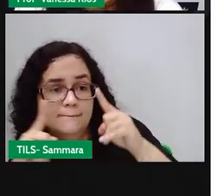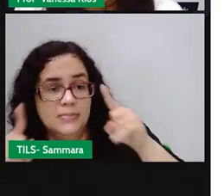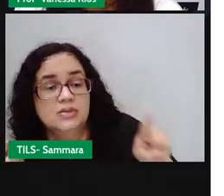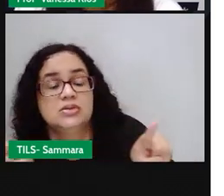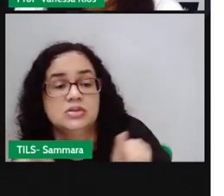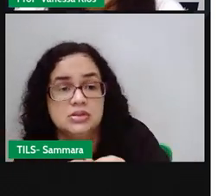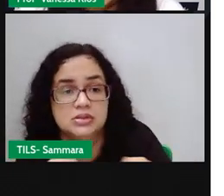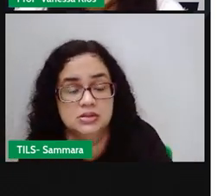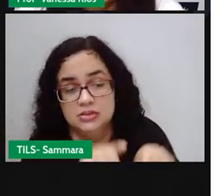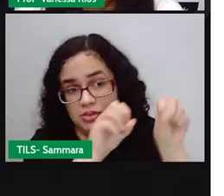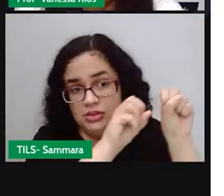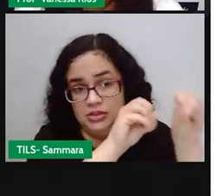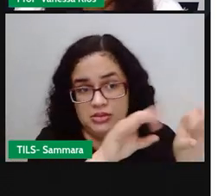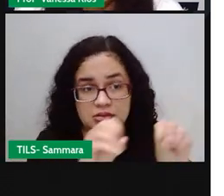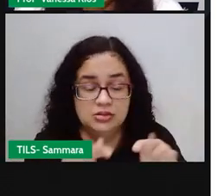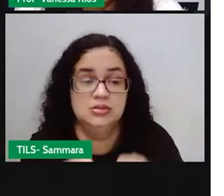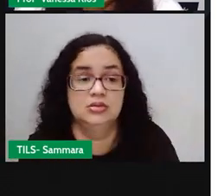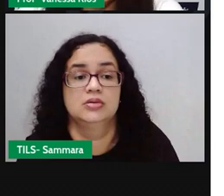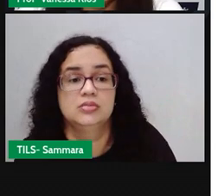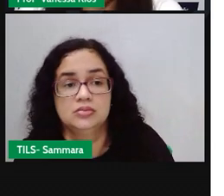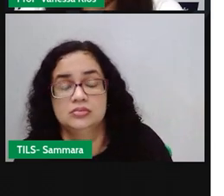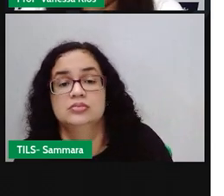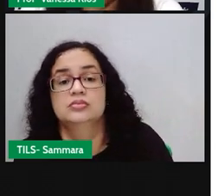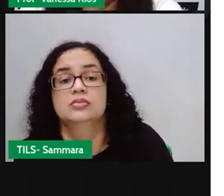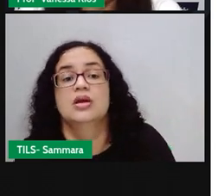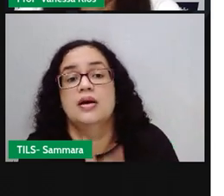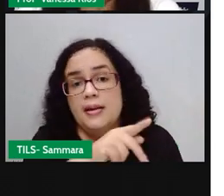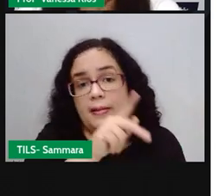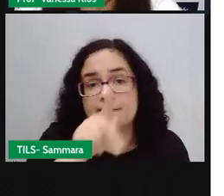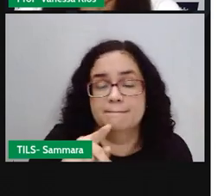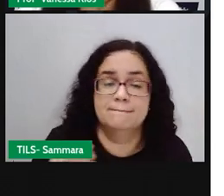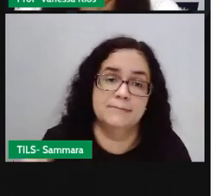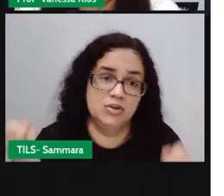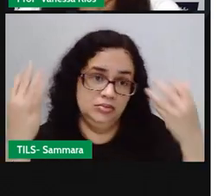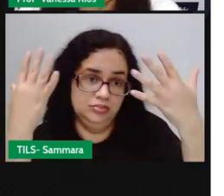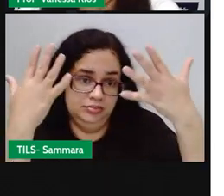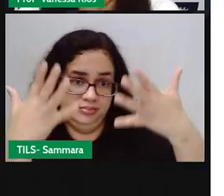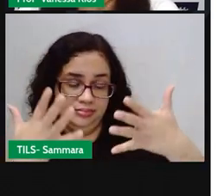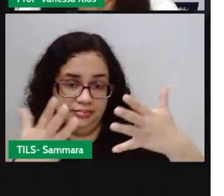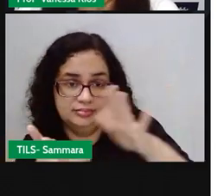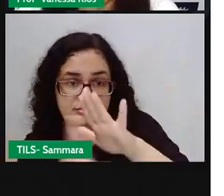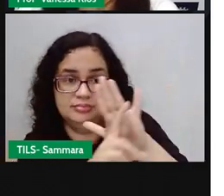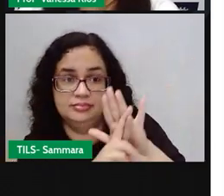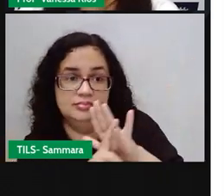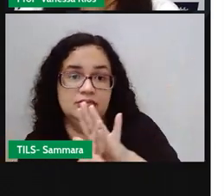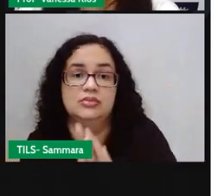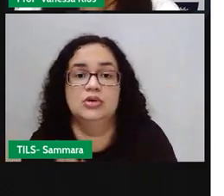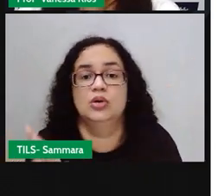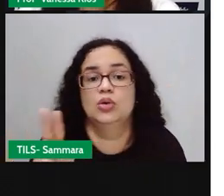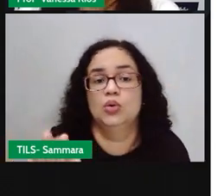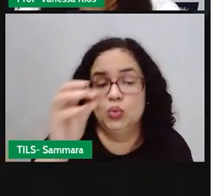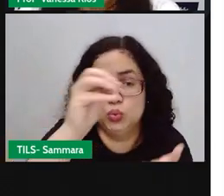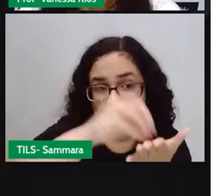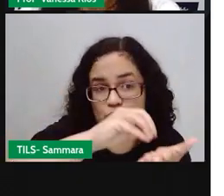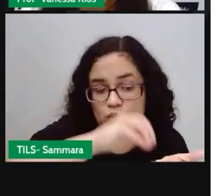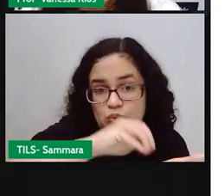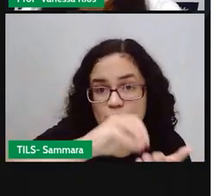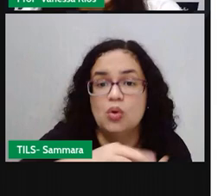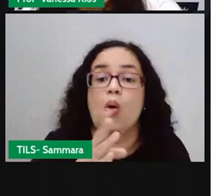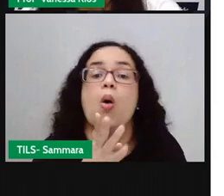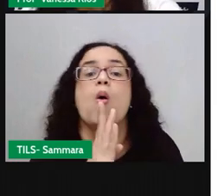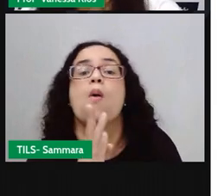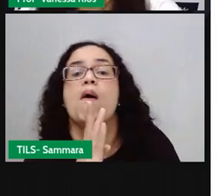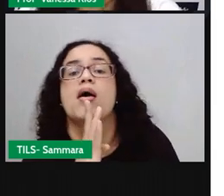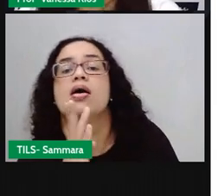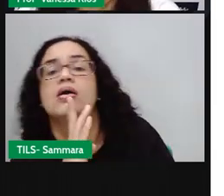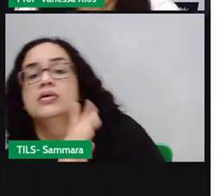também nos ensinando. E a Pro trouxe esse brinquedo aqui, que é o dominó. Tenho certeza que